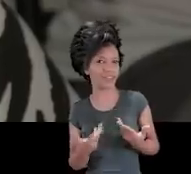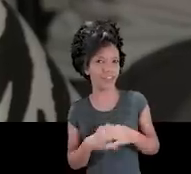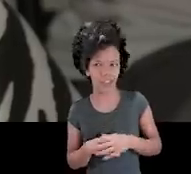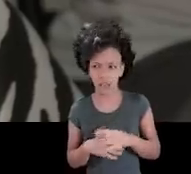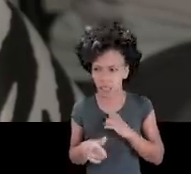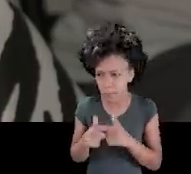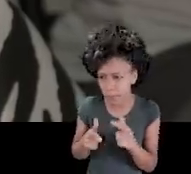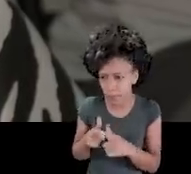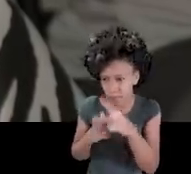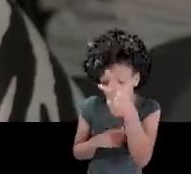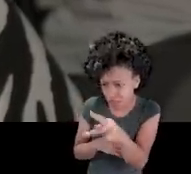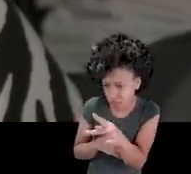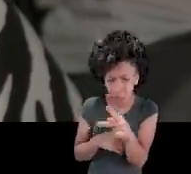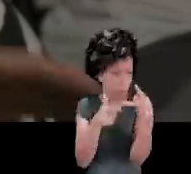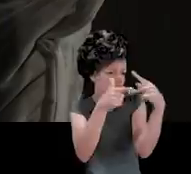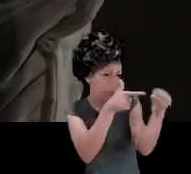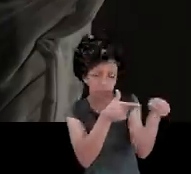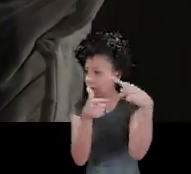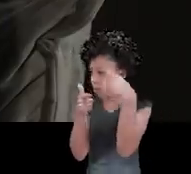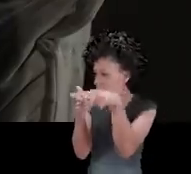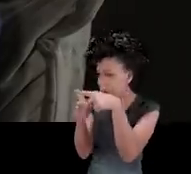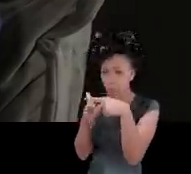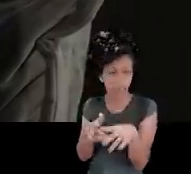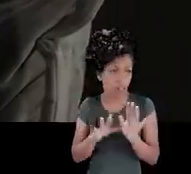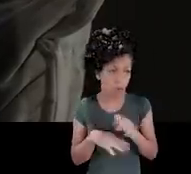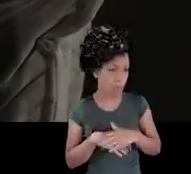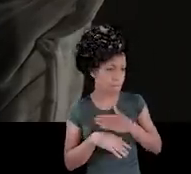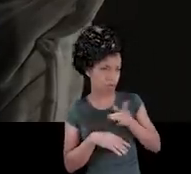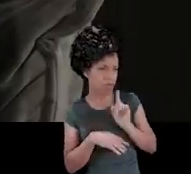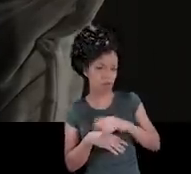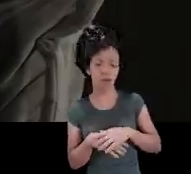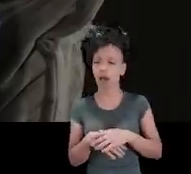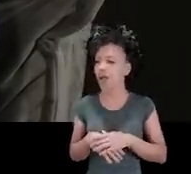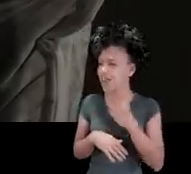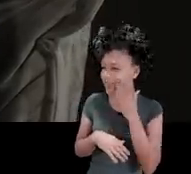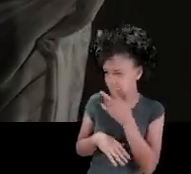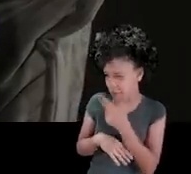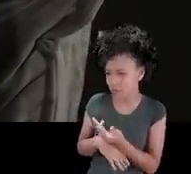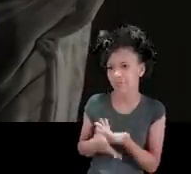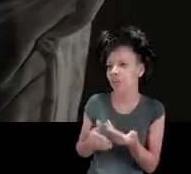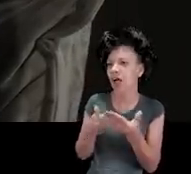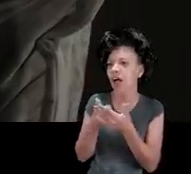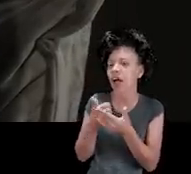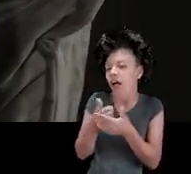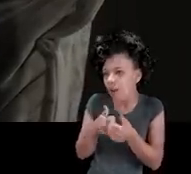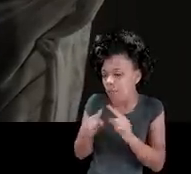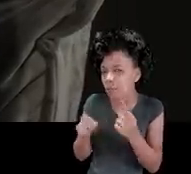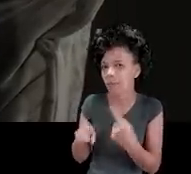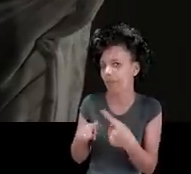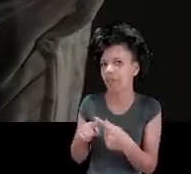com problema? O problema é seu, não é dela. Ela tá bem. Mas sabe o que eu acho mais foda dela? Que eu acho muito, assim, até te elogiando. Porque, assim,